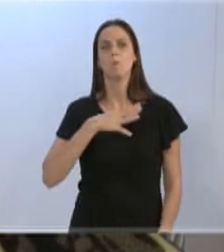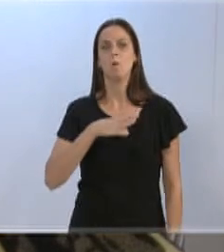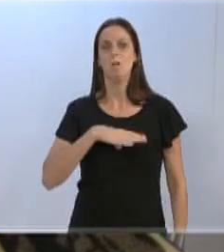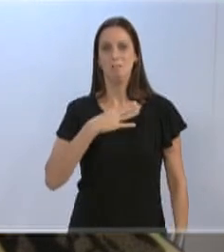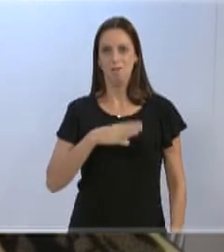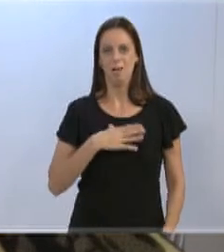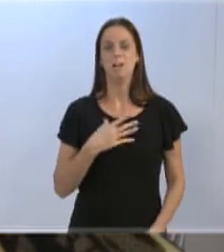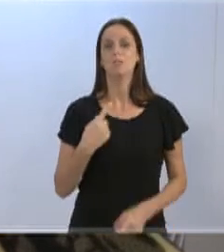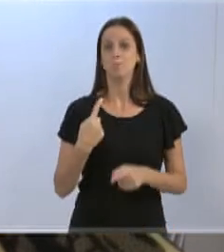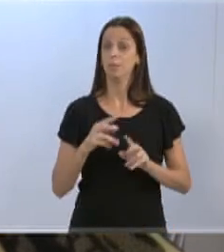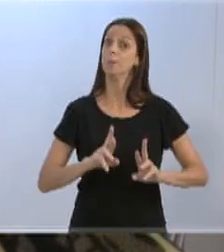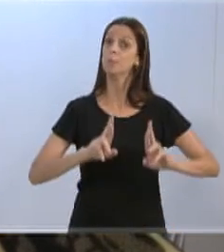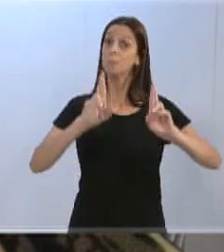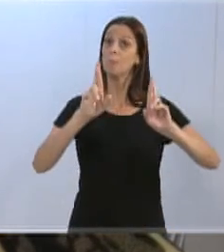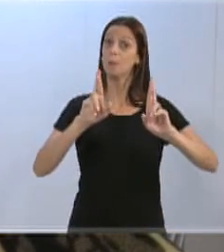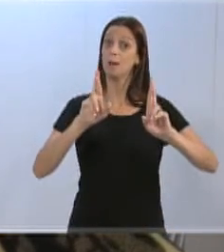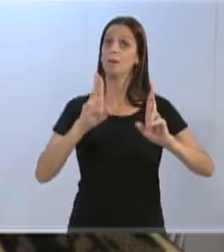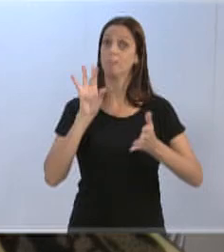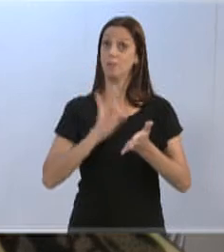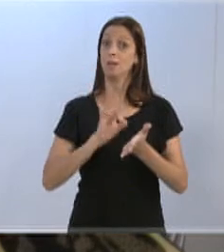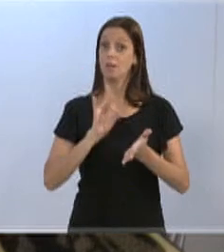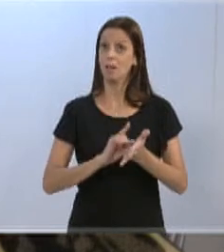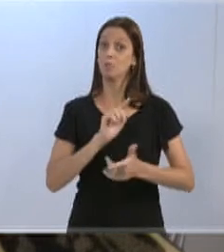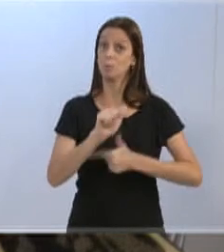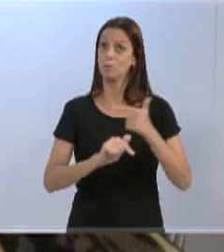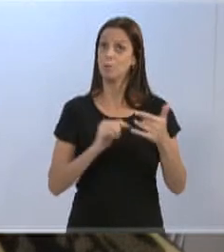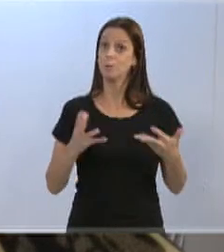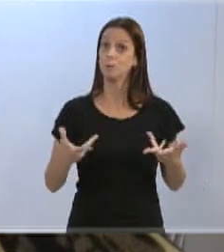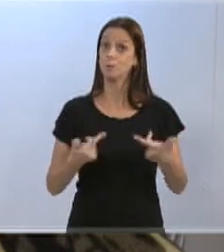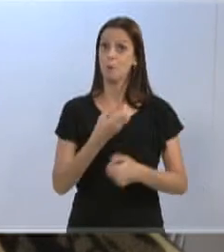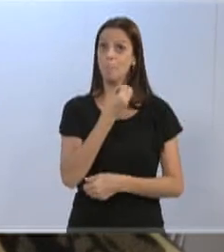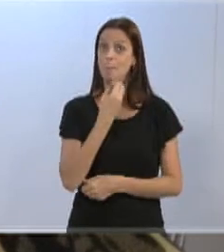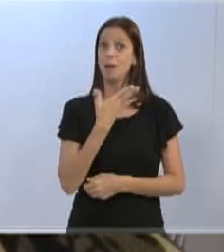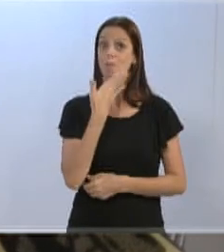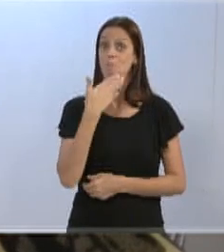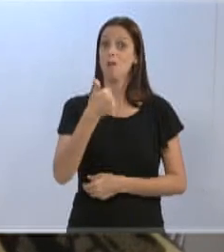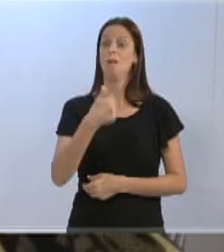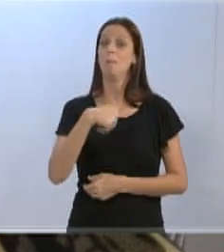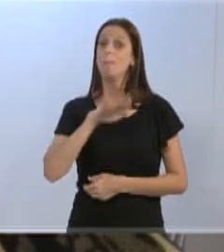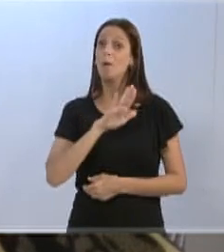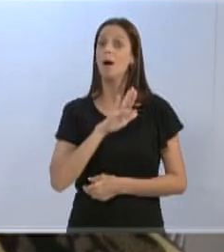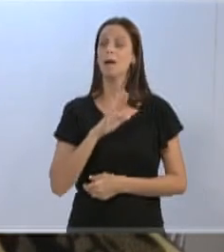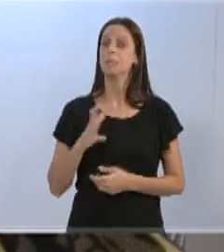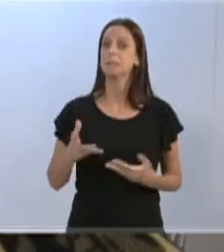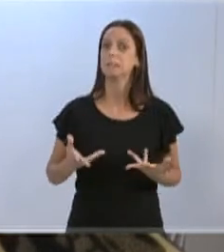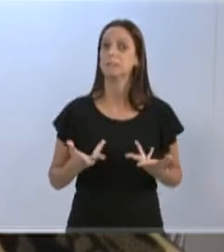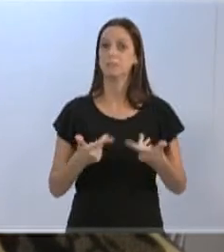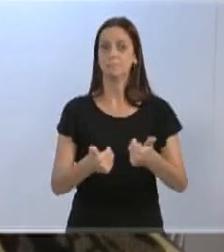e que nós esperamos que os serviços possam ser executados de maneira melhor e mais eficiente o mais rápido possível. Obrigado.